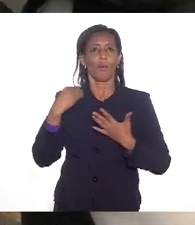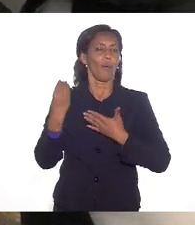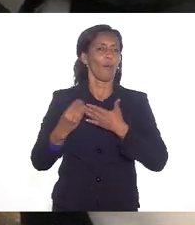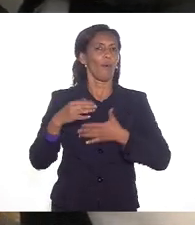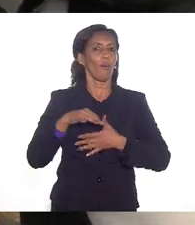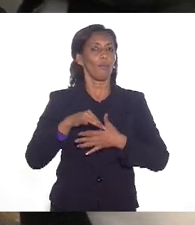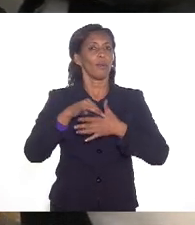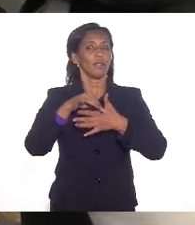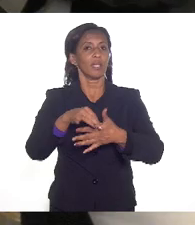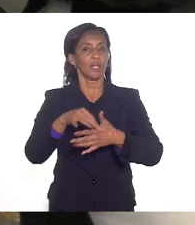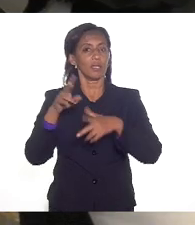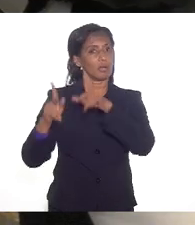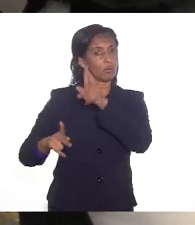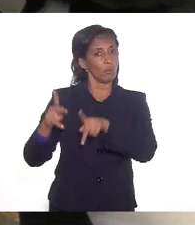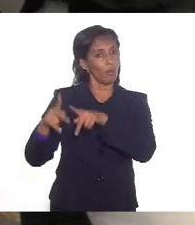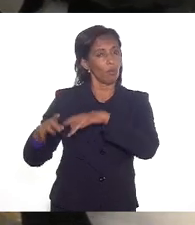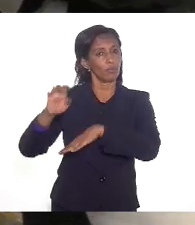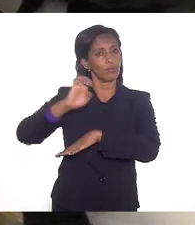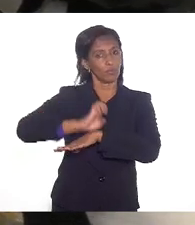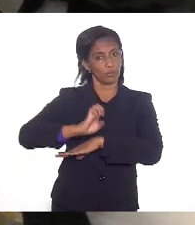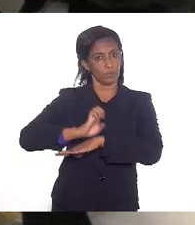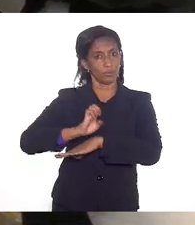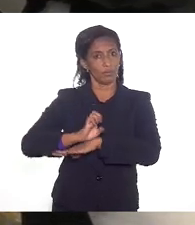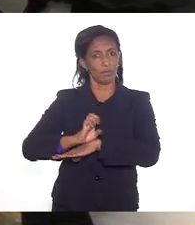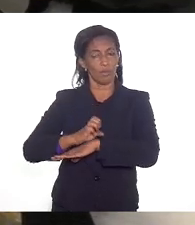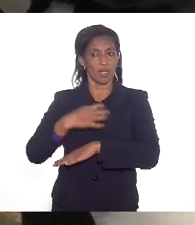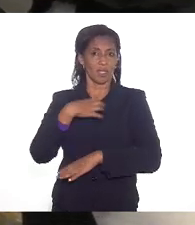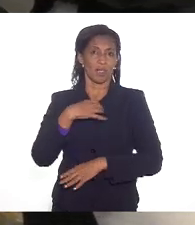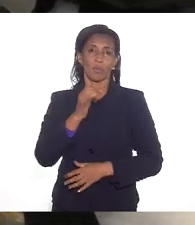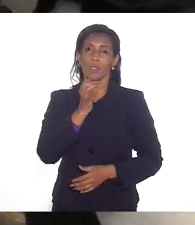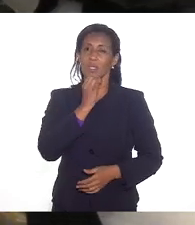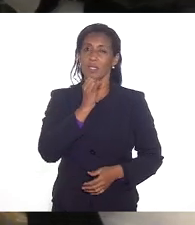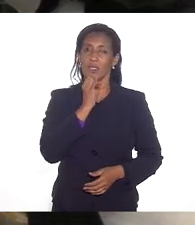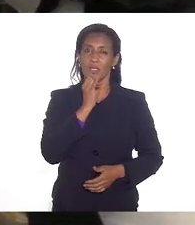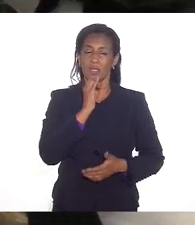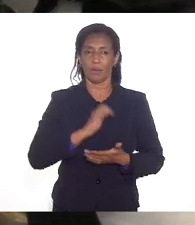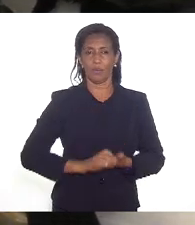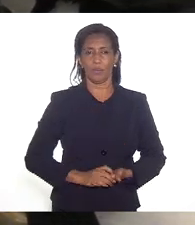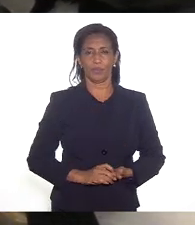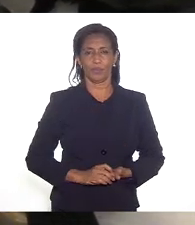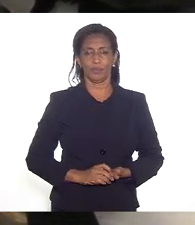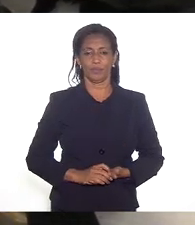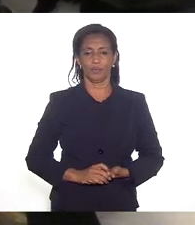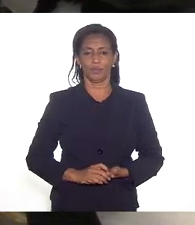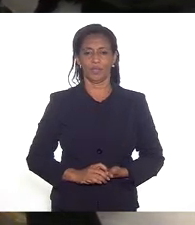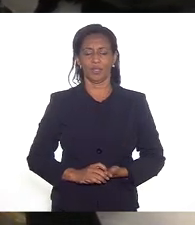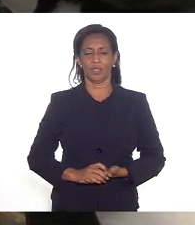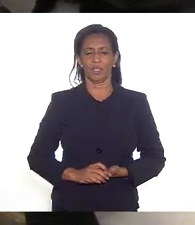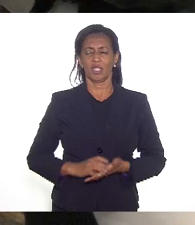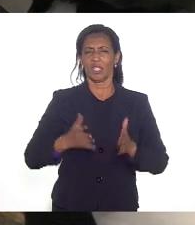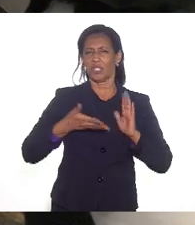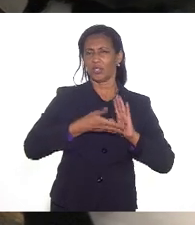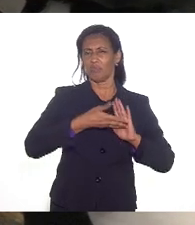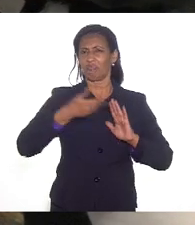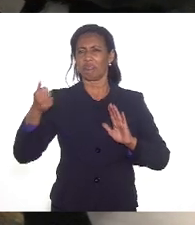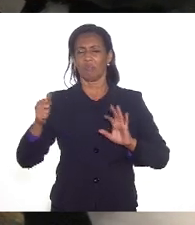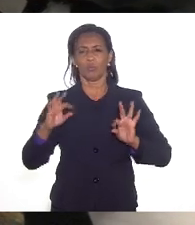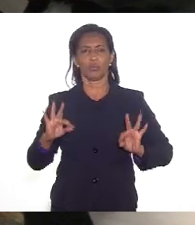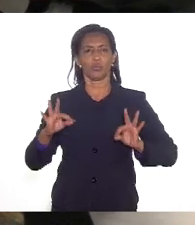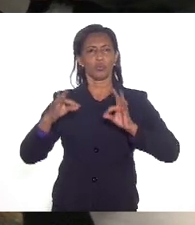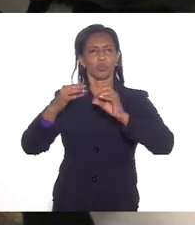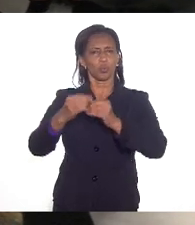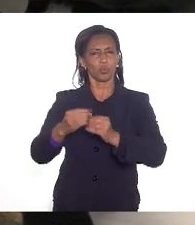representantes do povo do Estado sermos exemplo e eliminarmos tudo aquilo